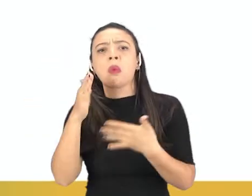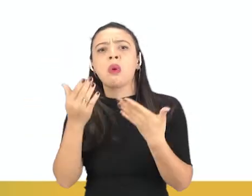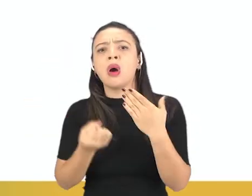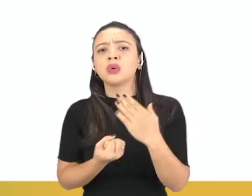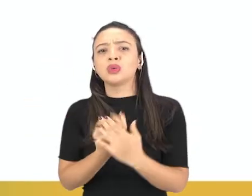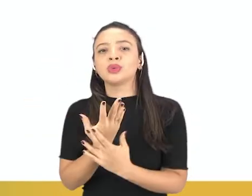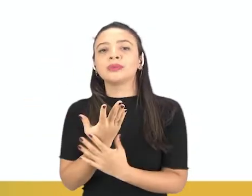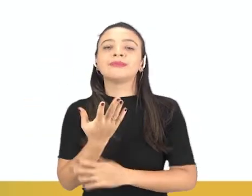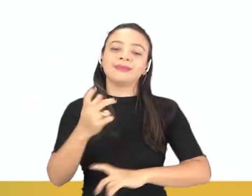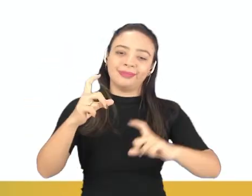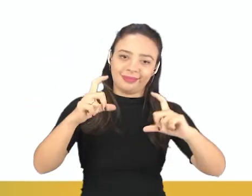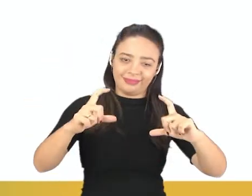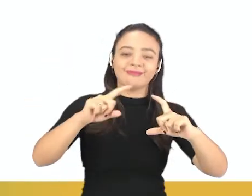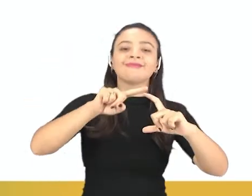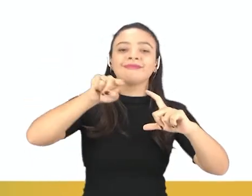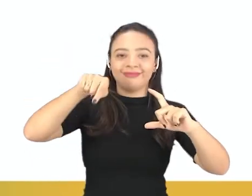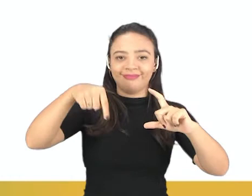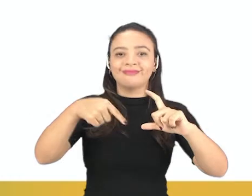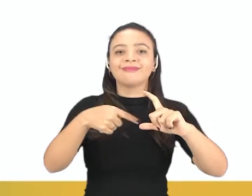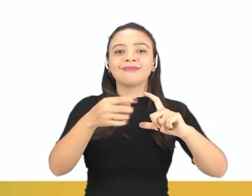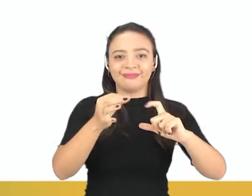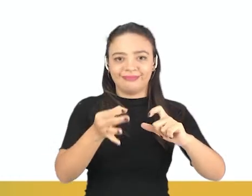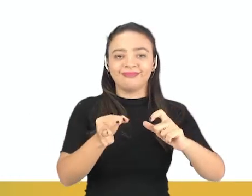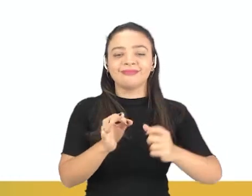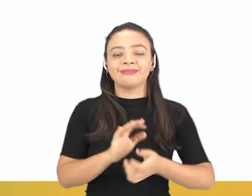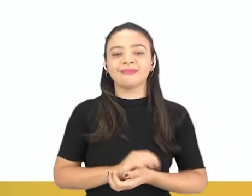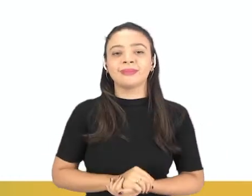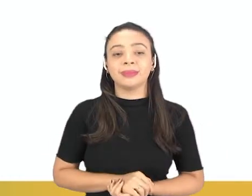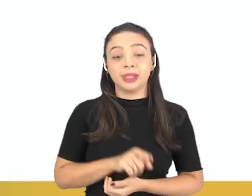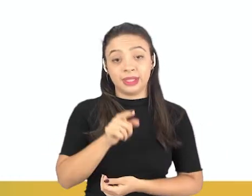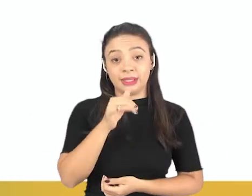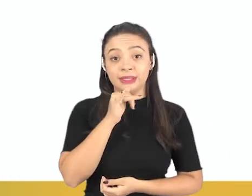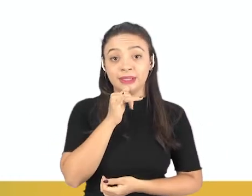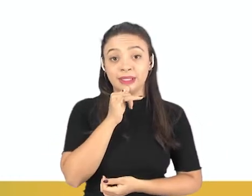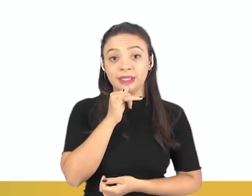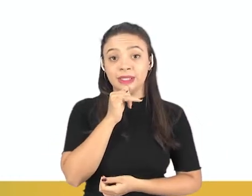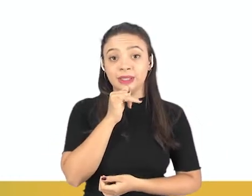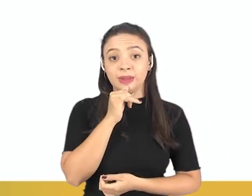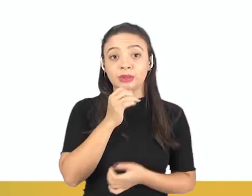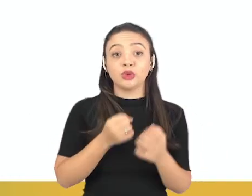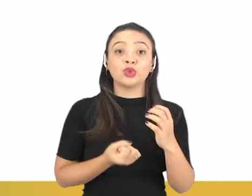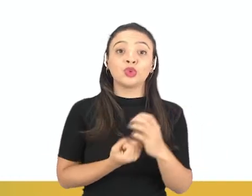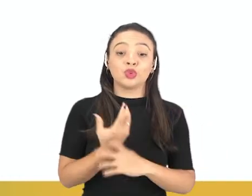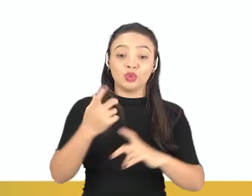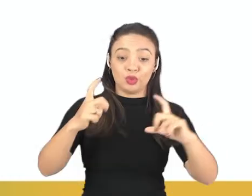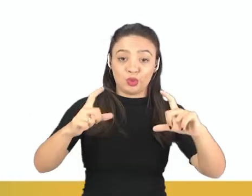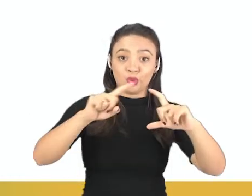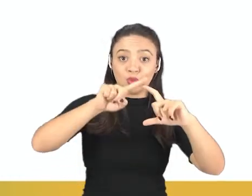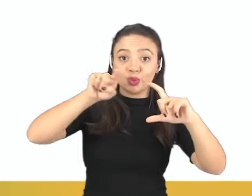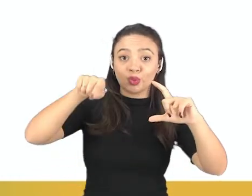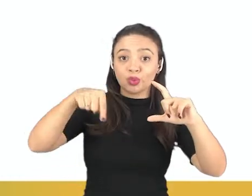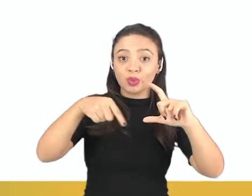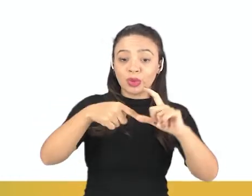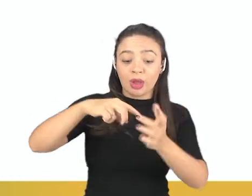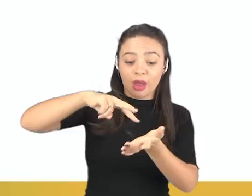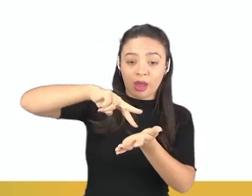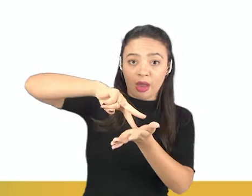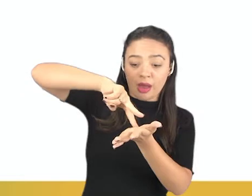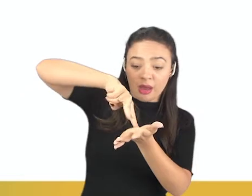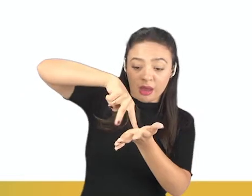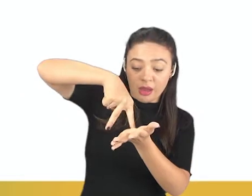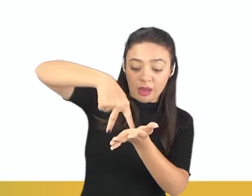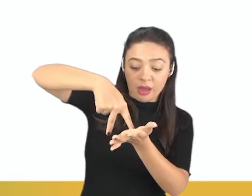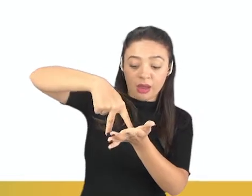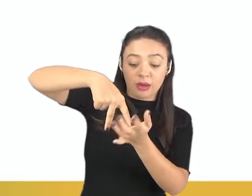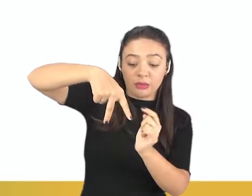uma circunferência certo nesse caso aí está em formando uma circunferência em que a abertura é